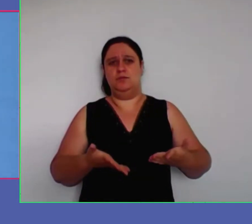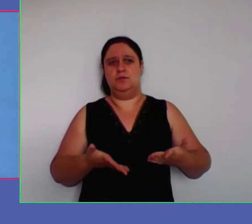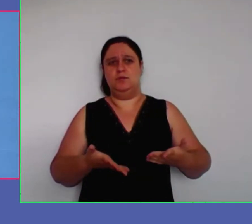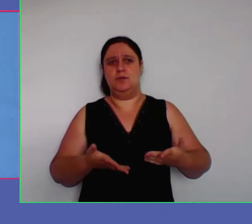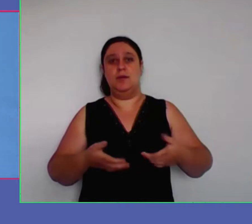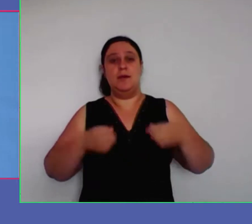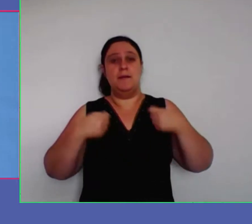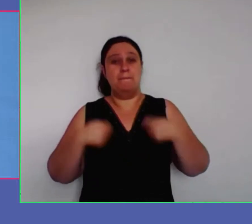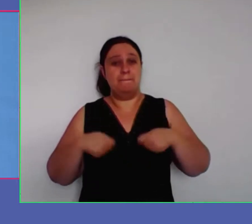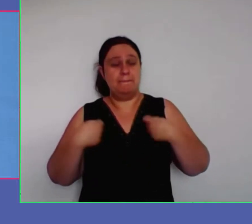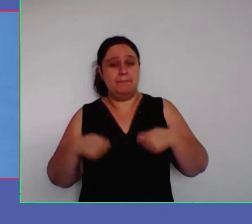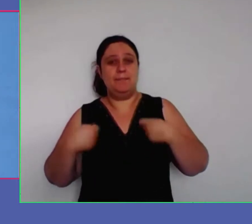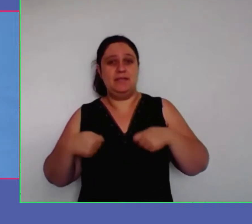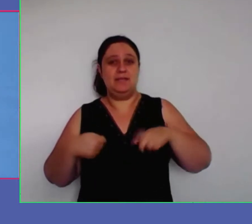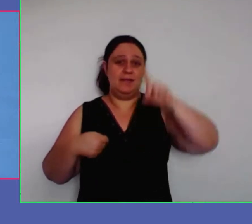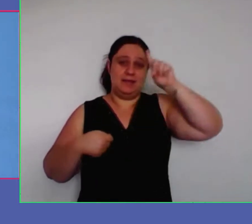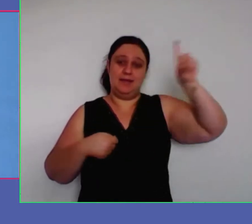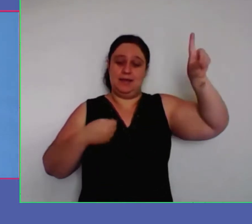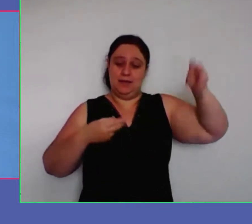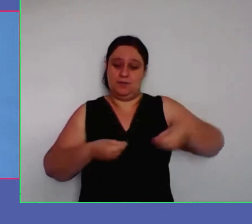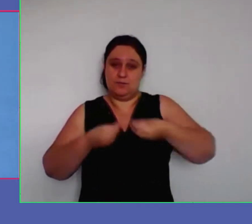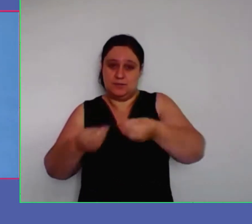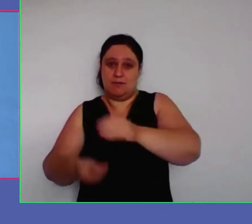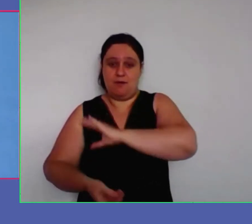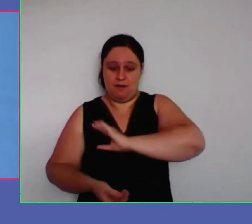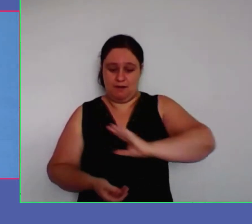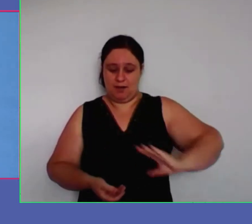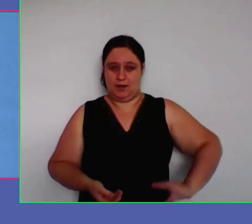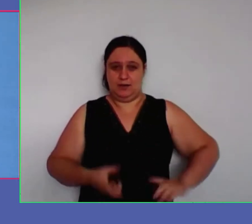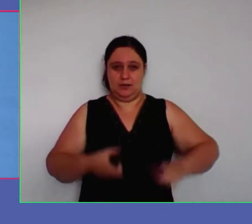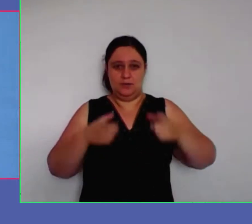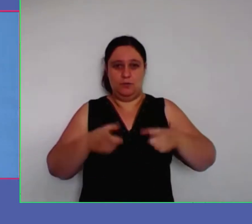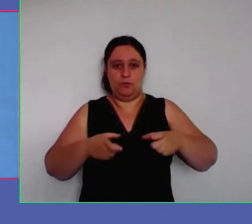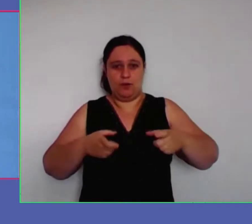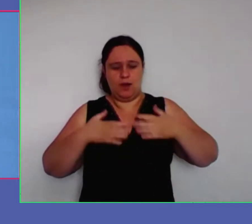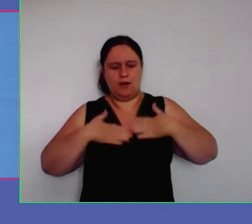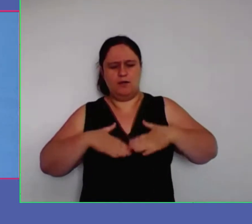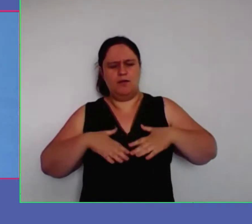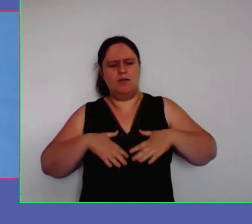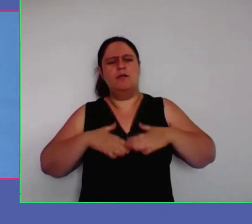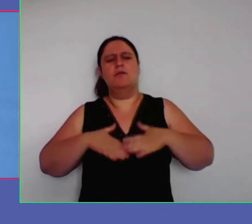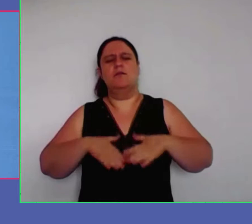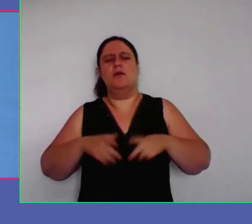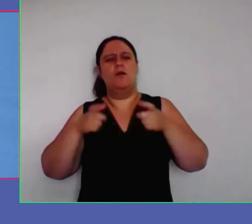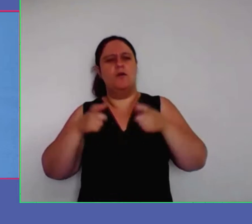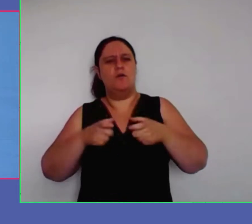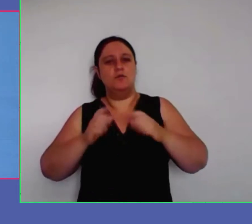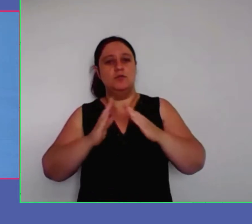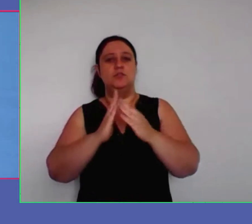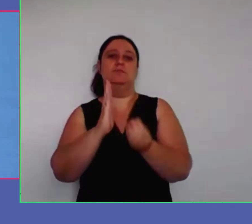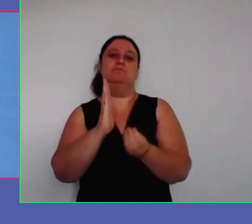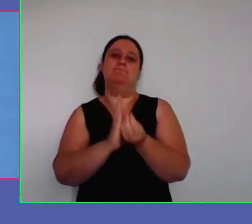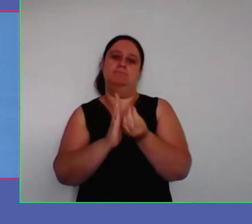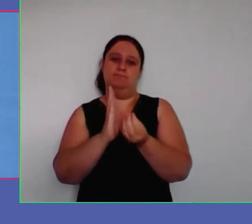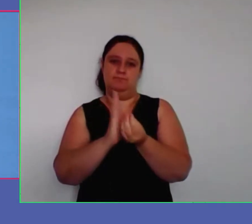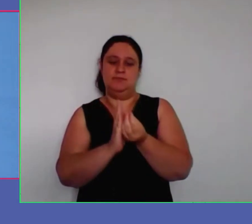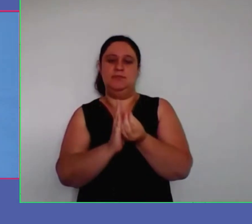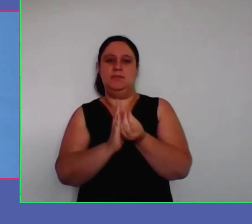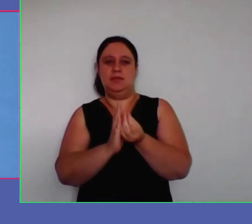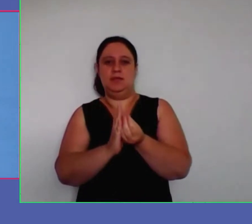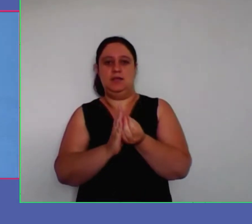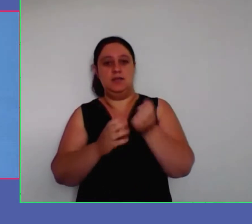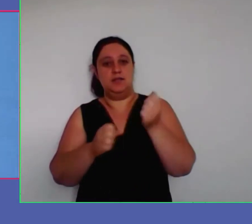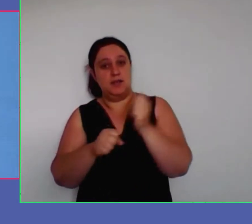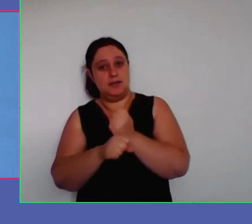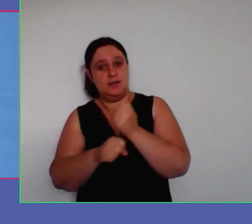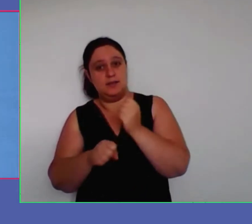um lugar de descanso. Esse lugar de descanso é a igreja, e a igreja edificada. Eu